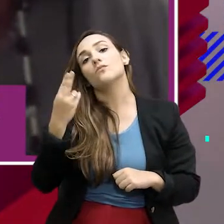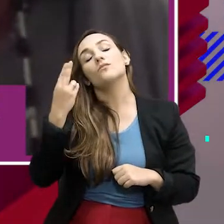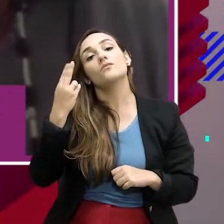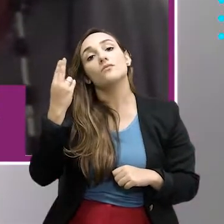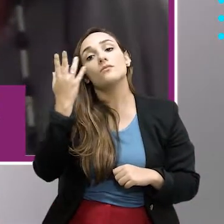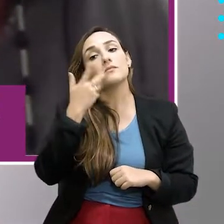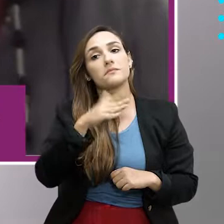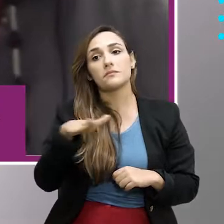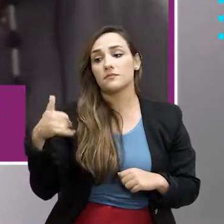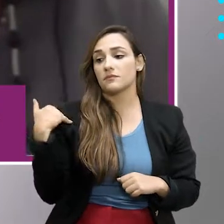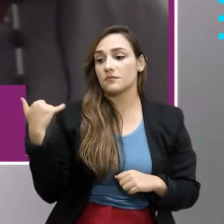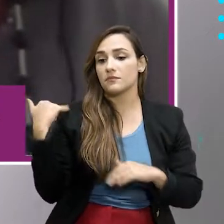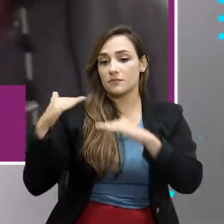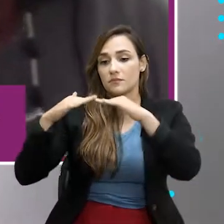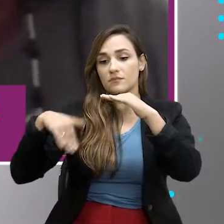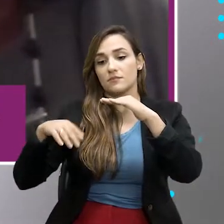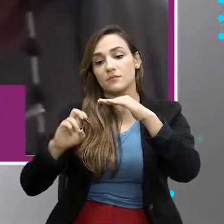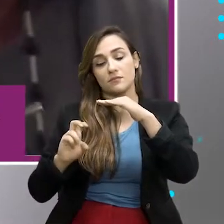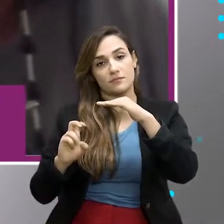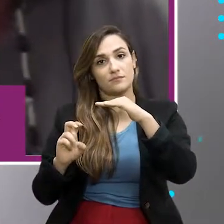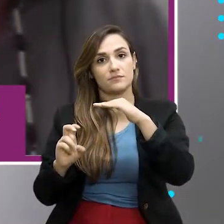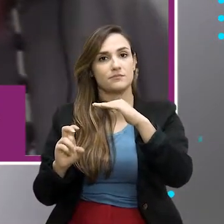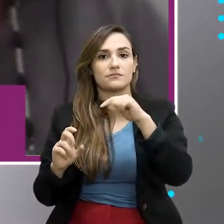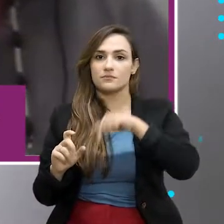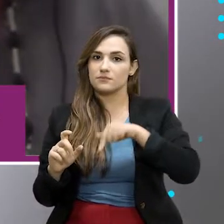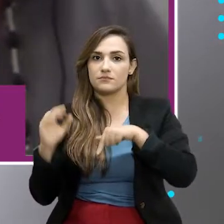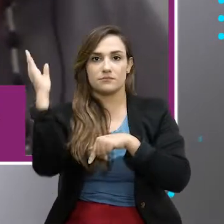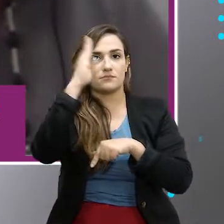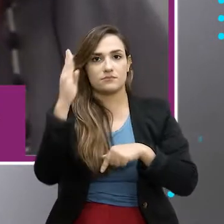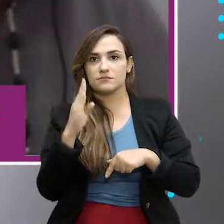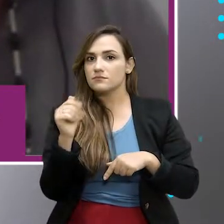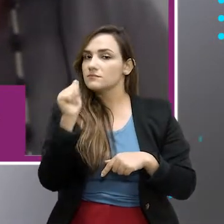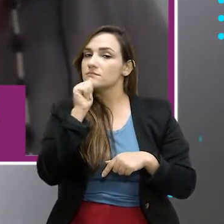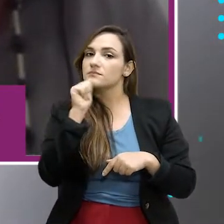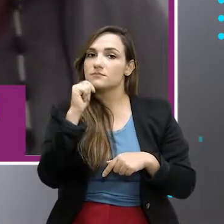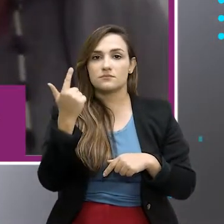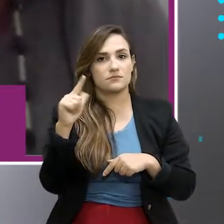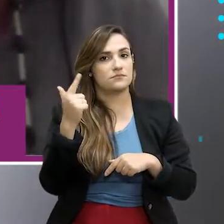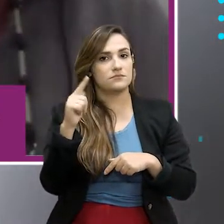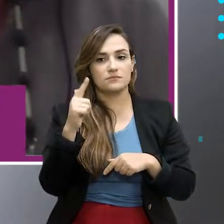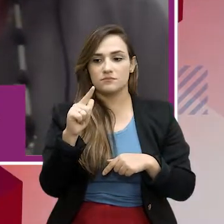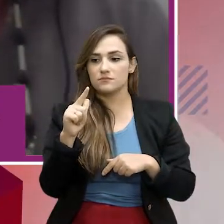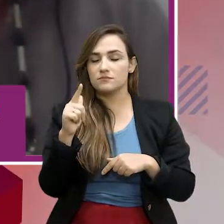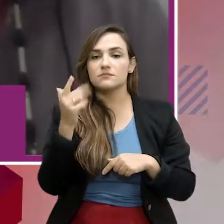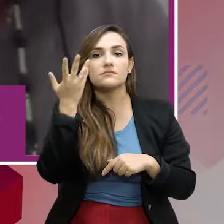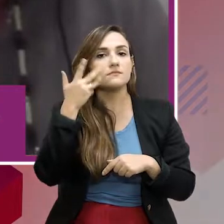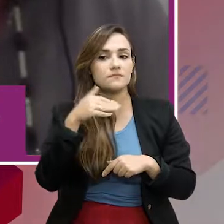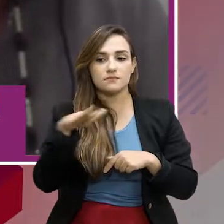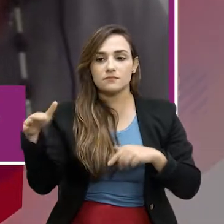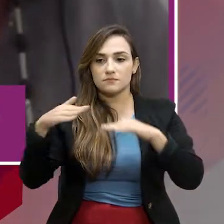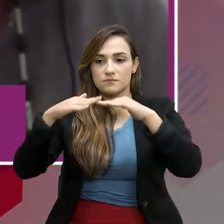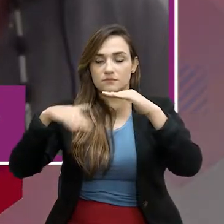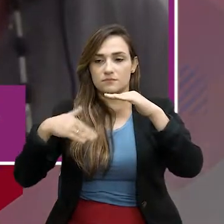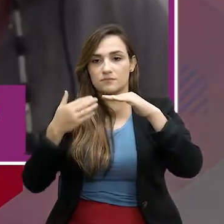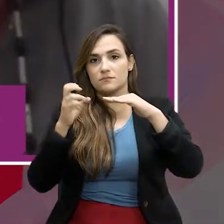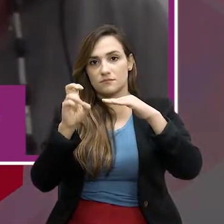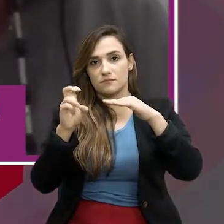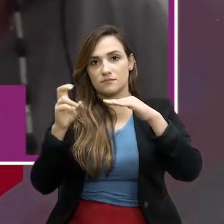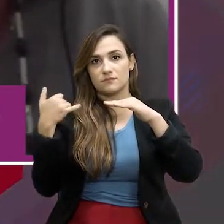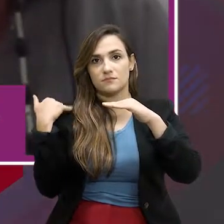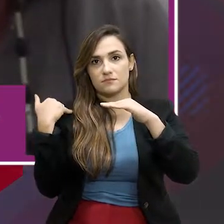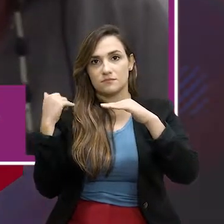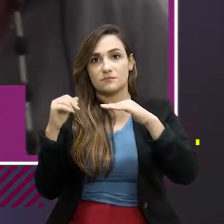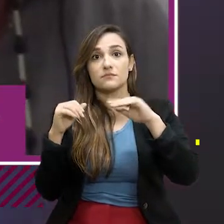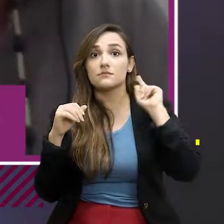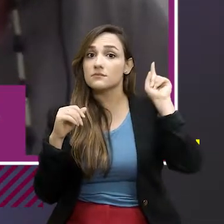receberam vacina, ou as crianças menores de 5 anos. Aqui no Brasil a gente não tem ainda a vacina para